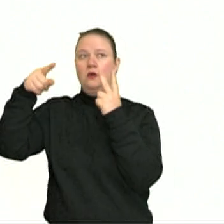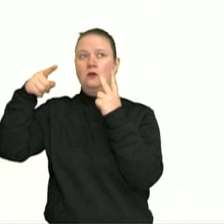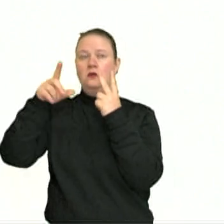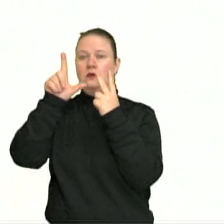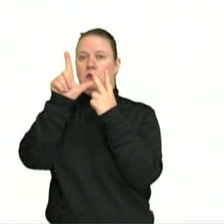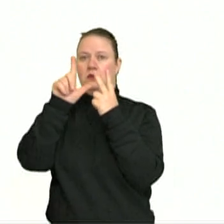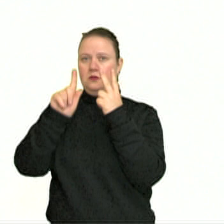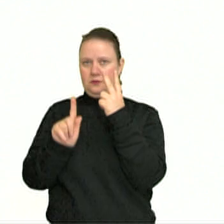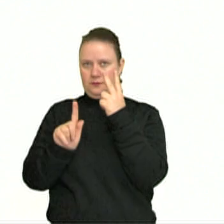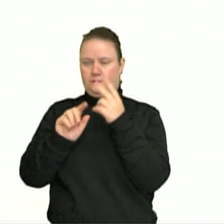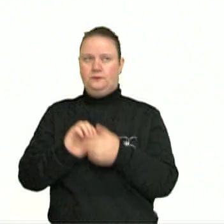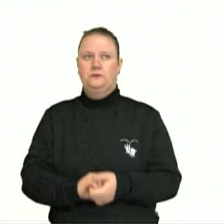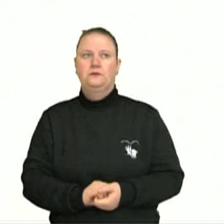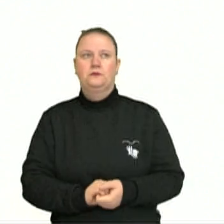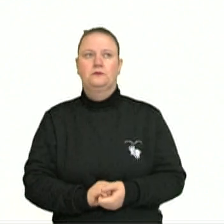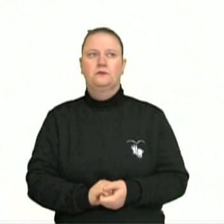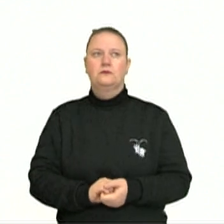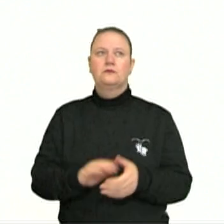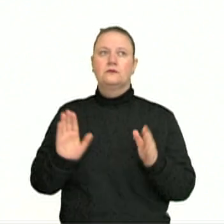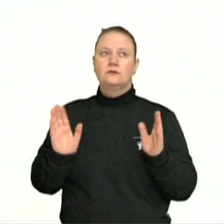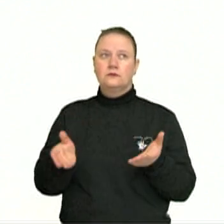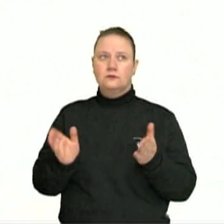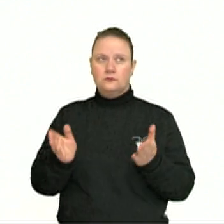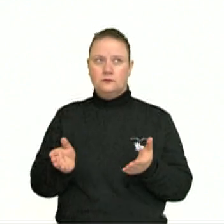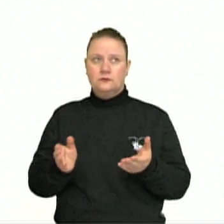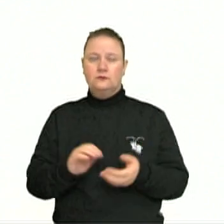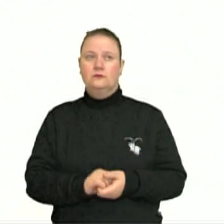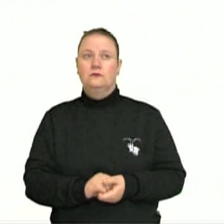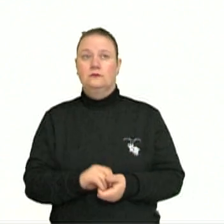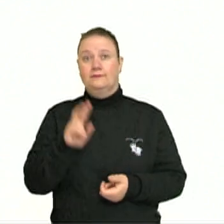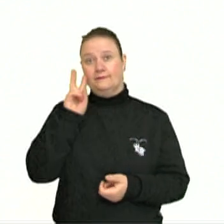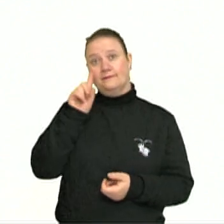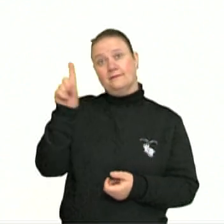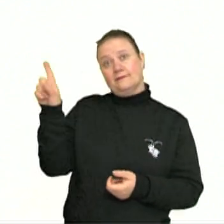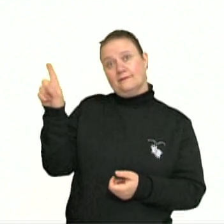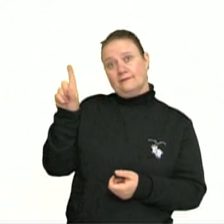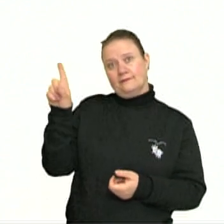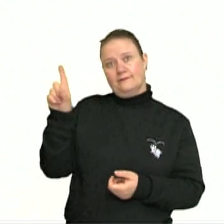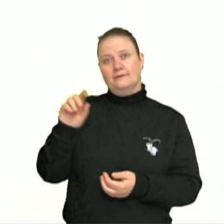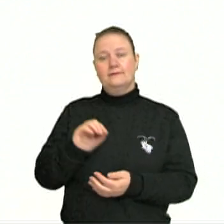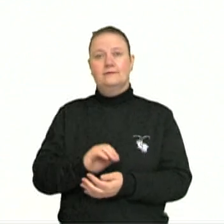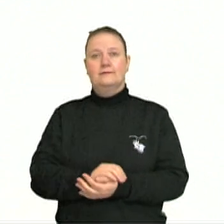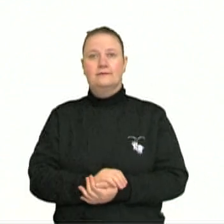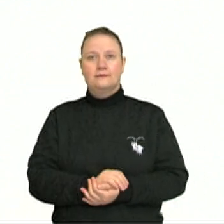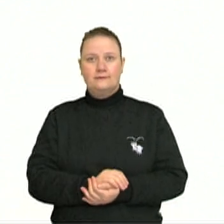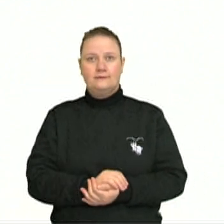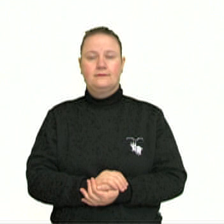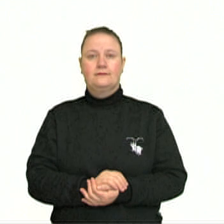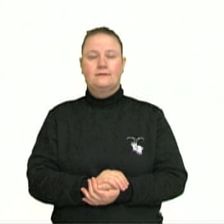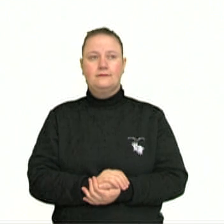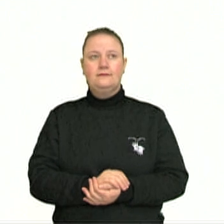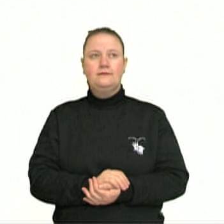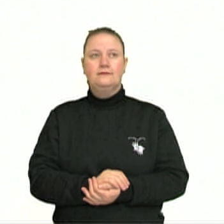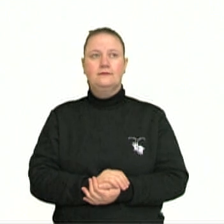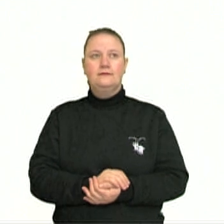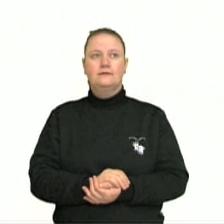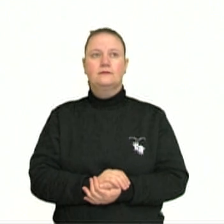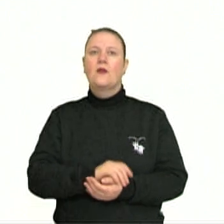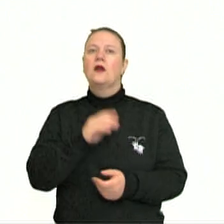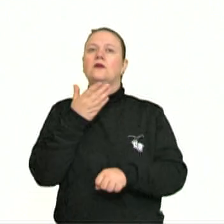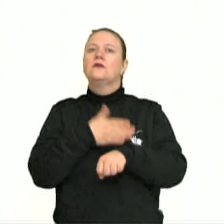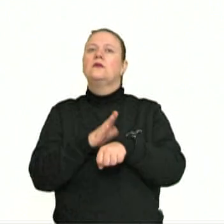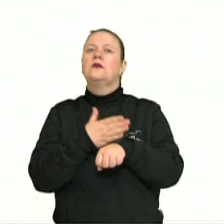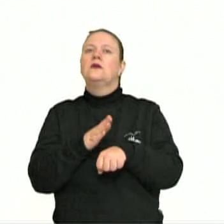você teria o seguinte, T é igual a 2π raiz de 4 sobre 10, raiz, né, de 4 sobre 10, resolvendo